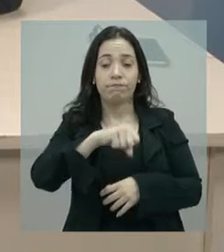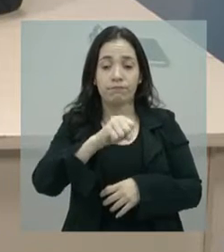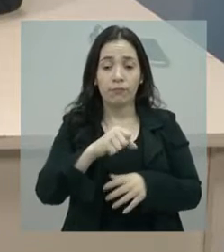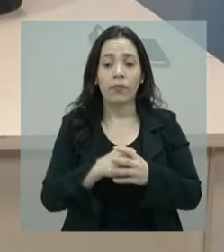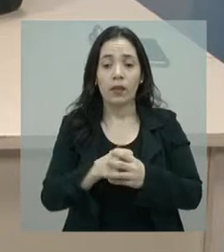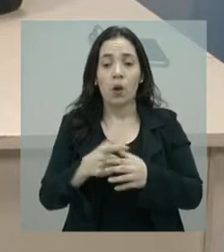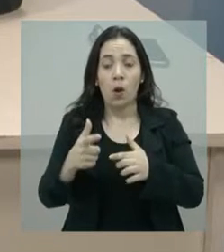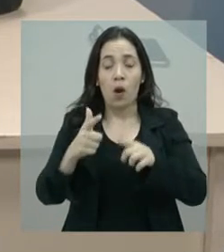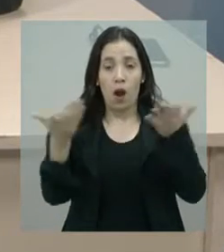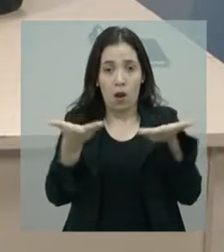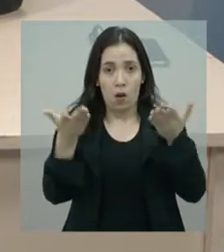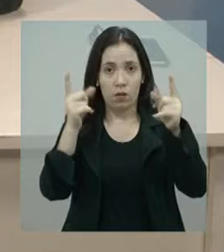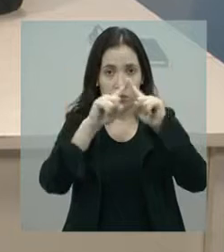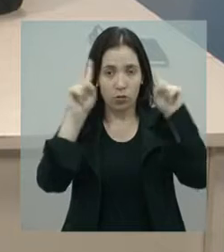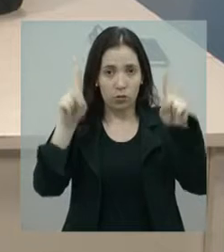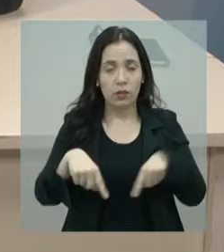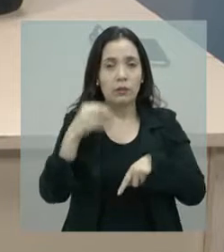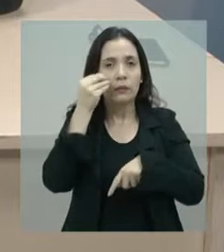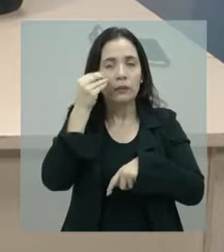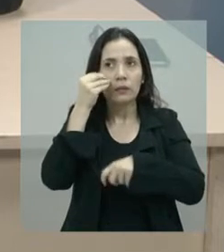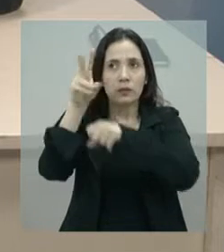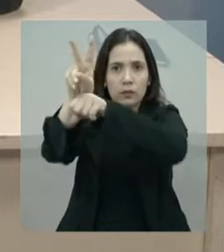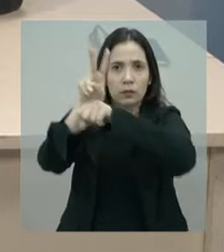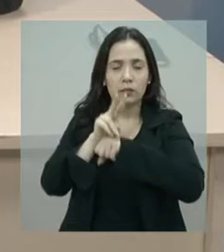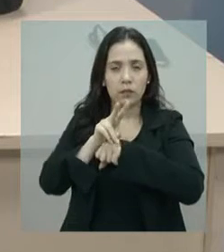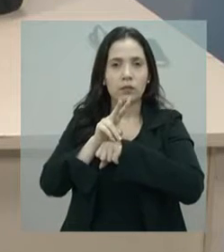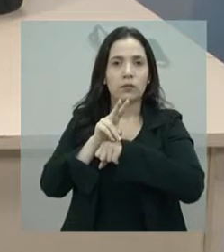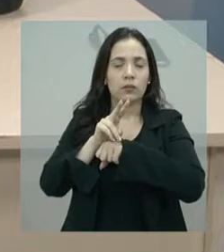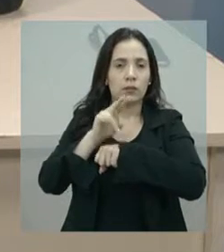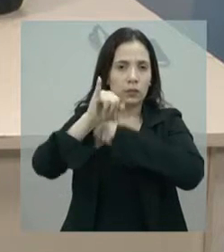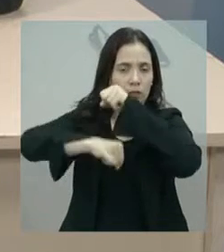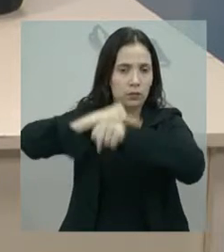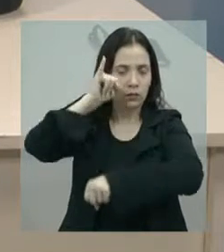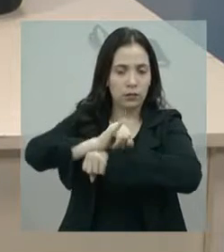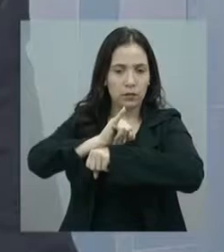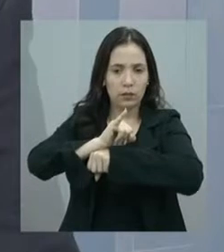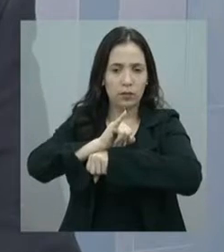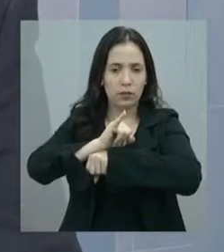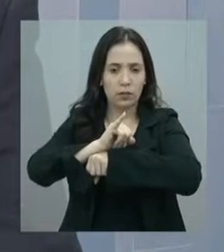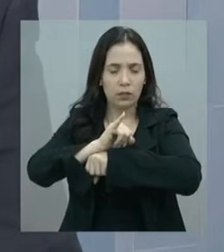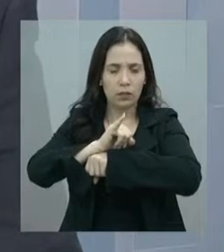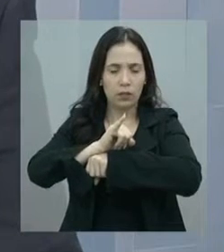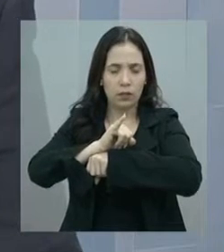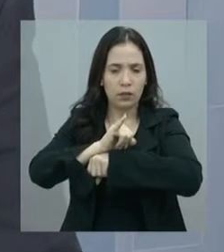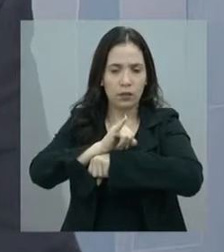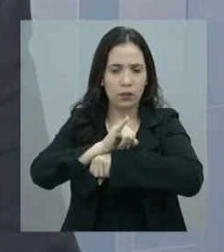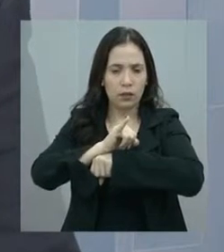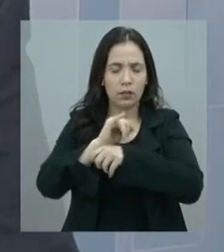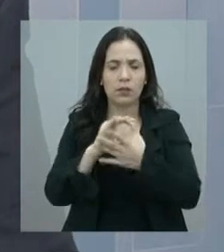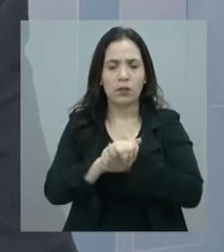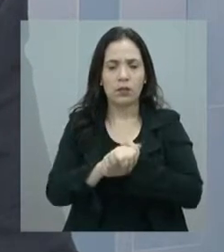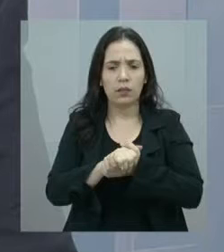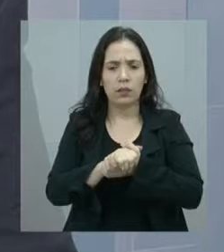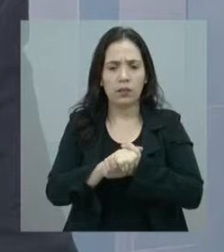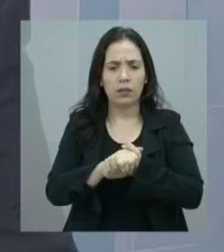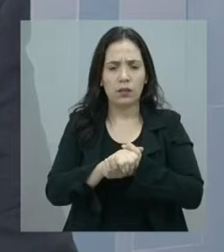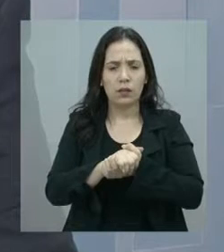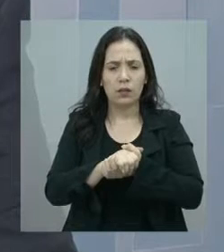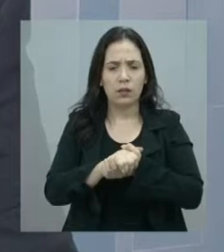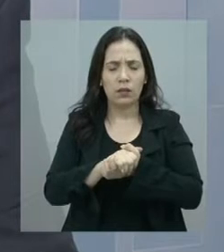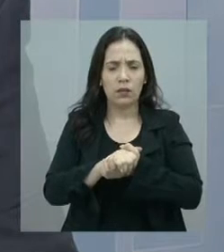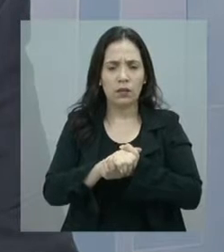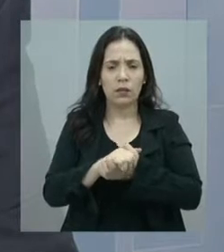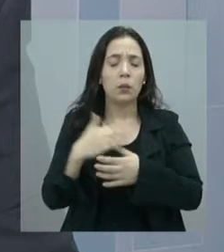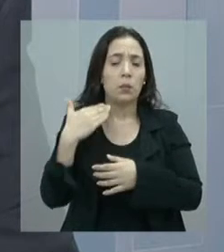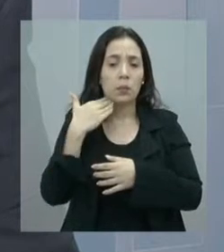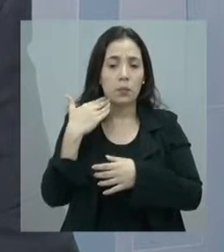Um projeto que está sendo conseguido mediante um empréstimo internacional, via, se eu não me engano, o seu Bird, mas vai vir